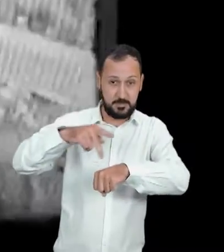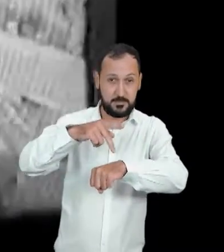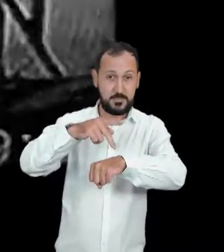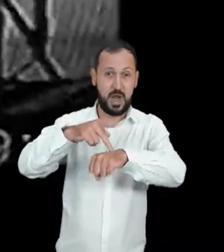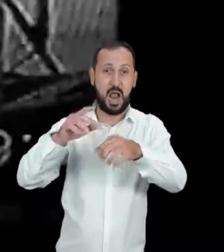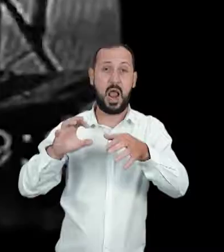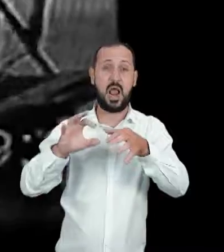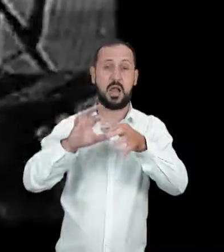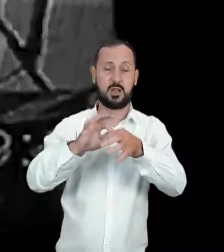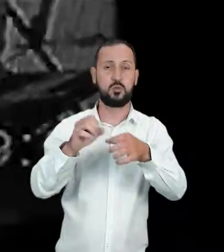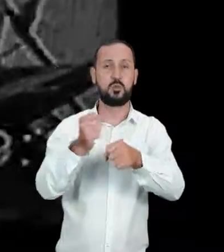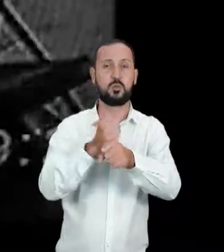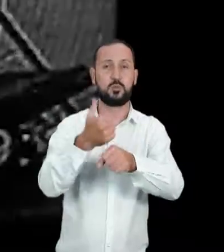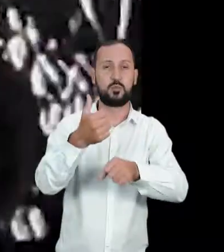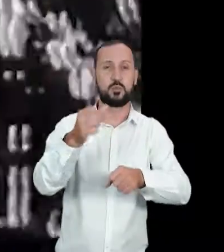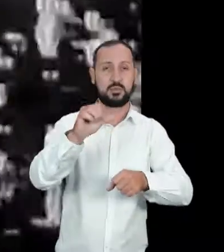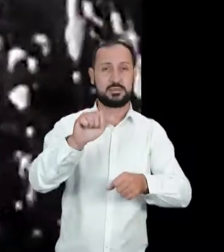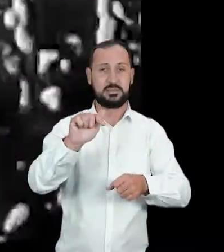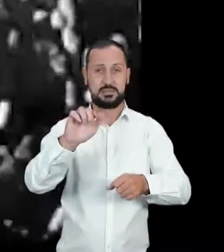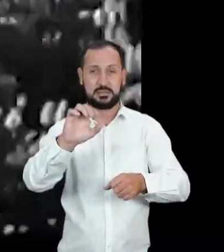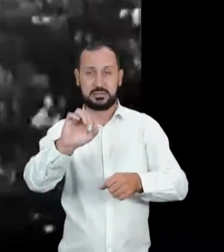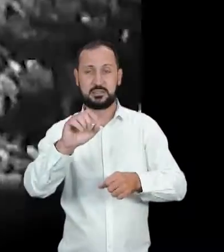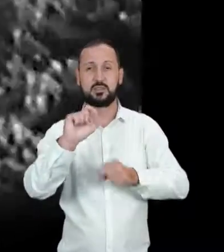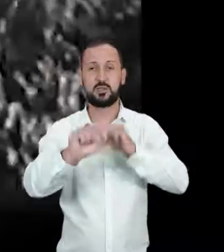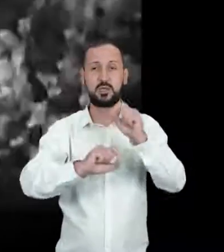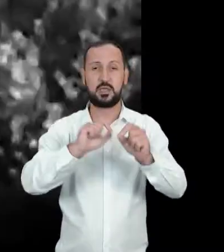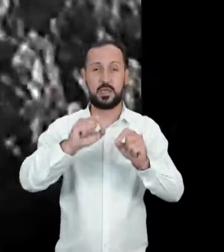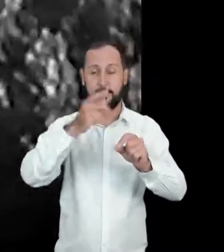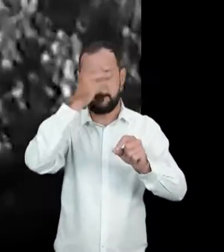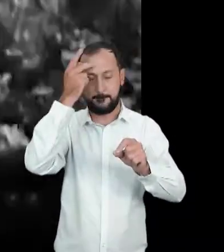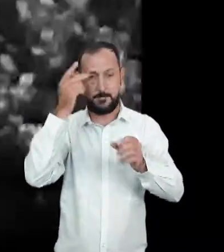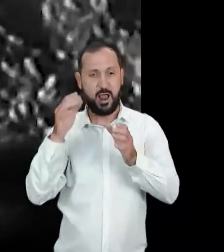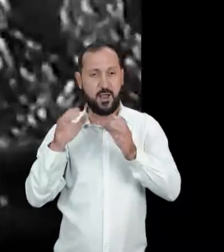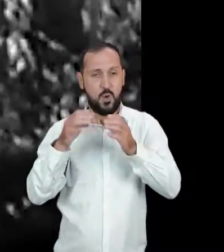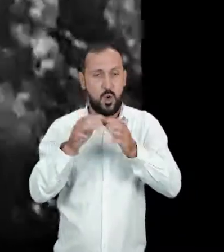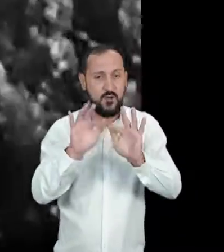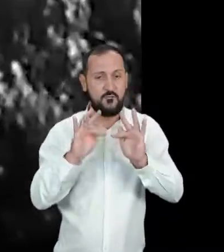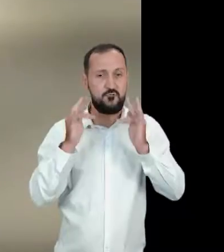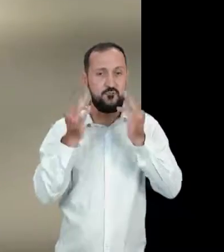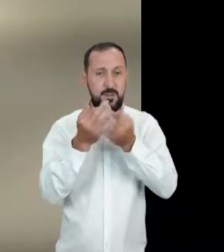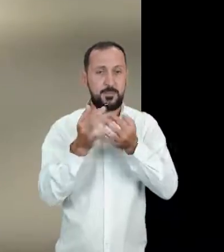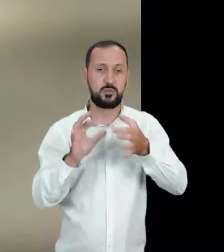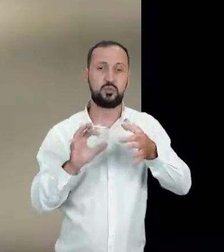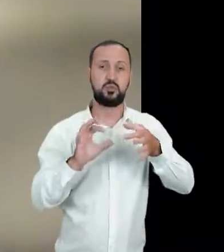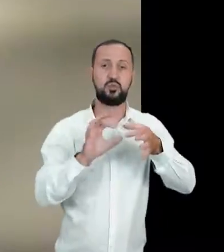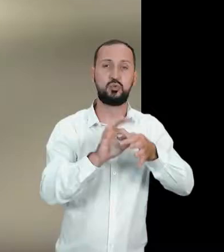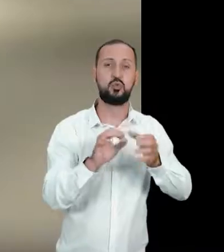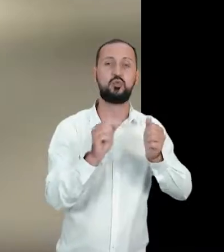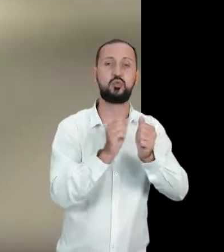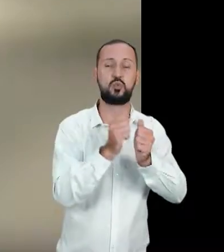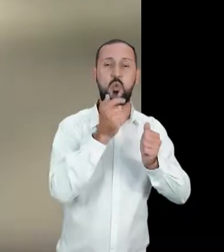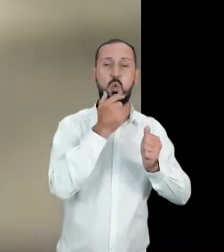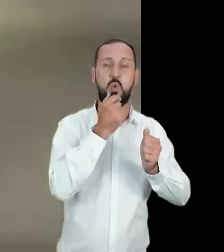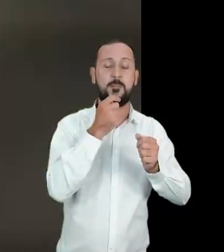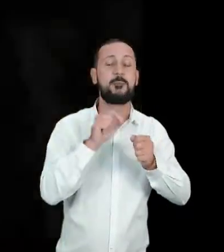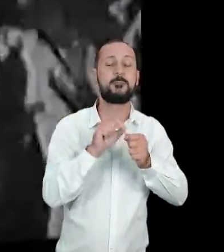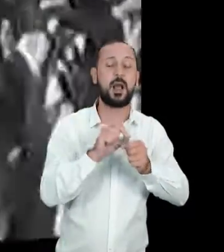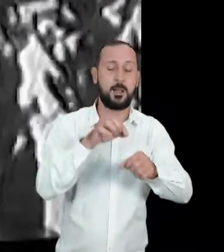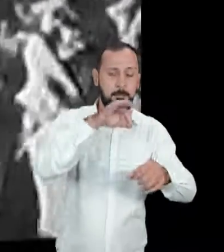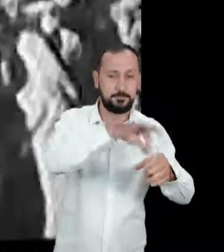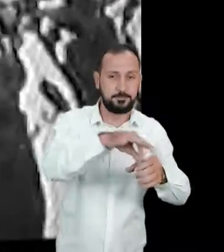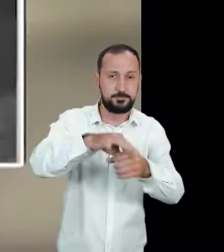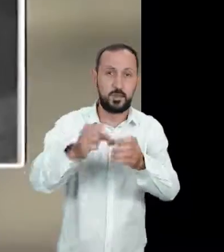em 1870, quando os portugueses da família Mendes Gonçalves se uniram ao brasileiro Tomás Laranjeira